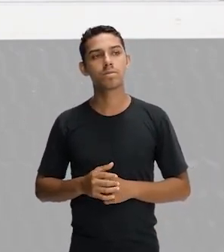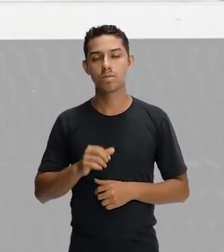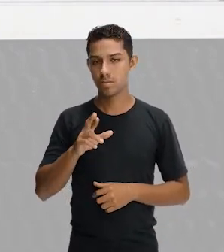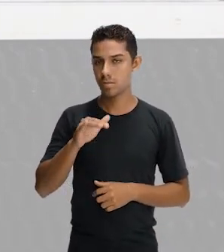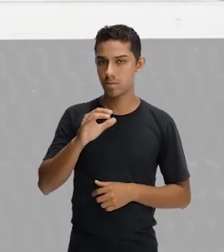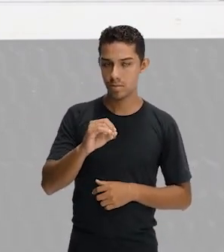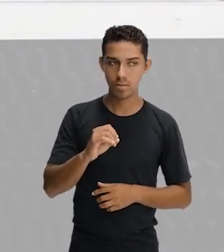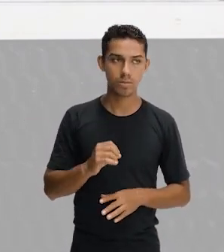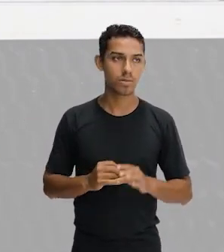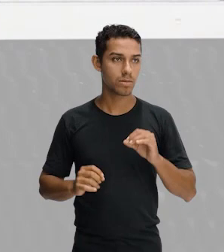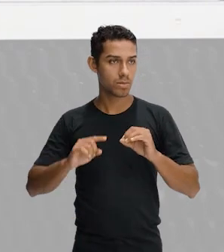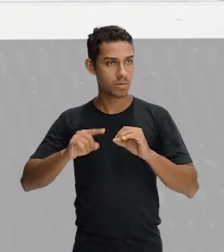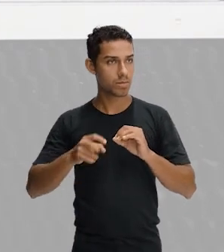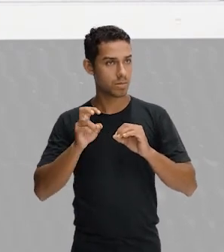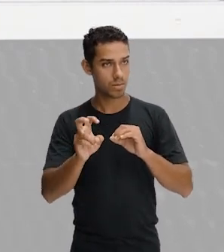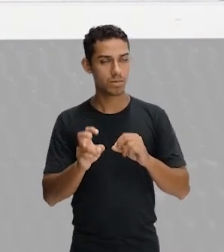10.